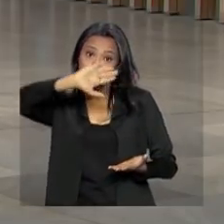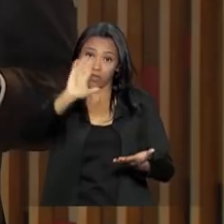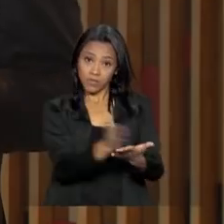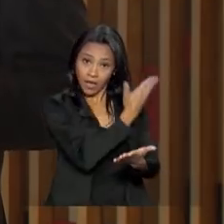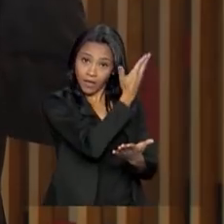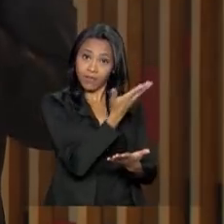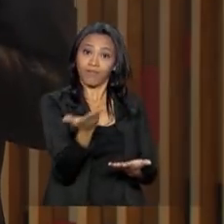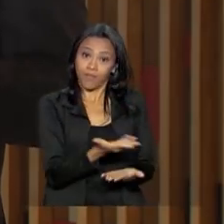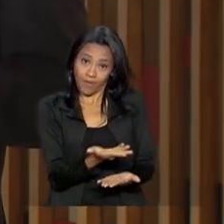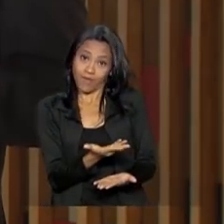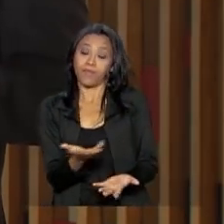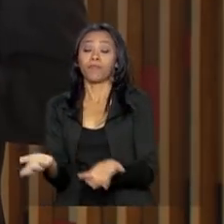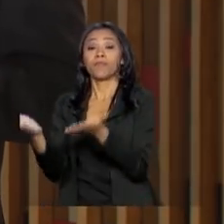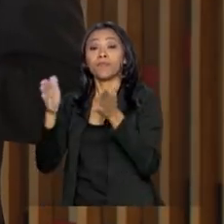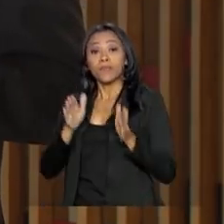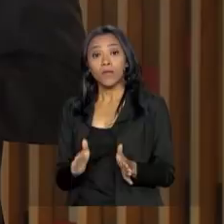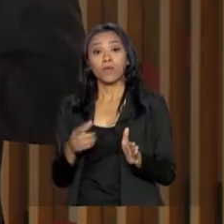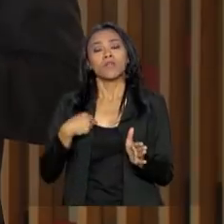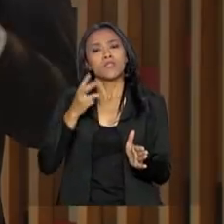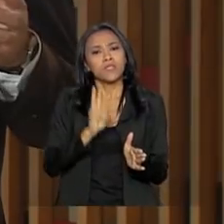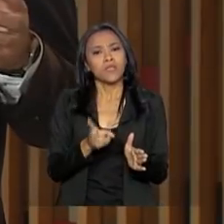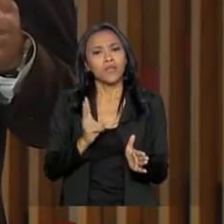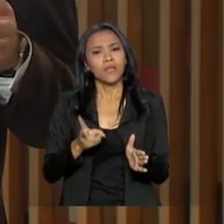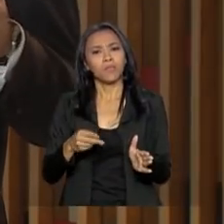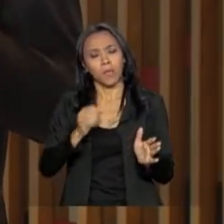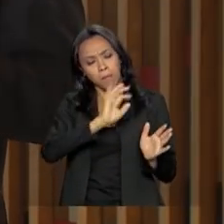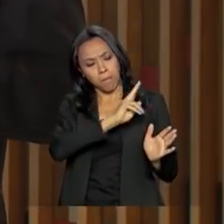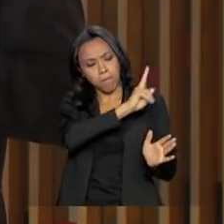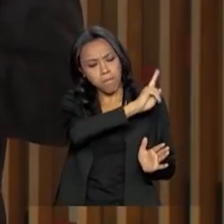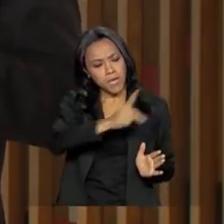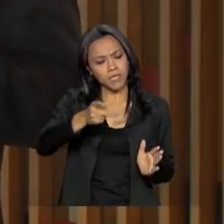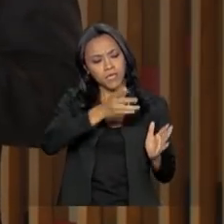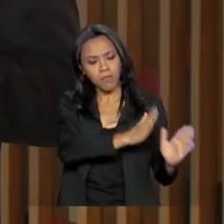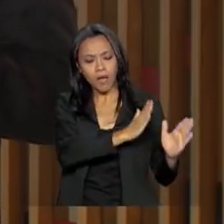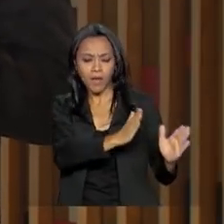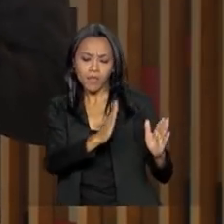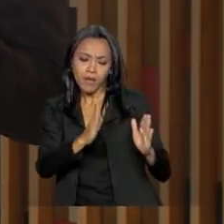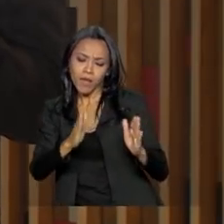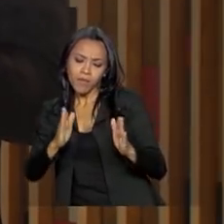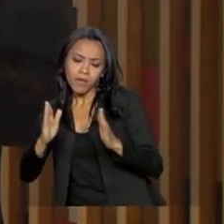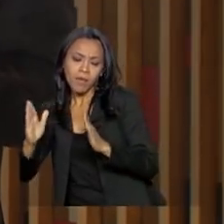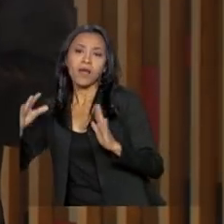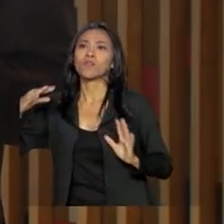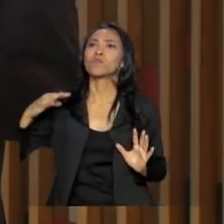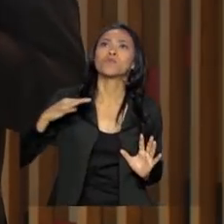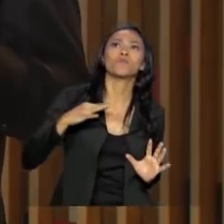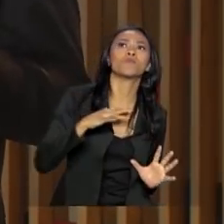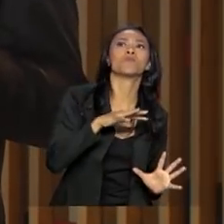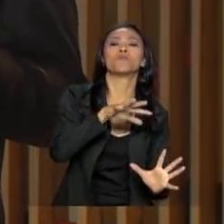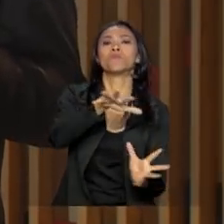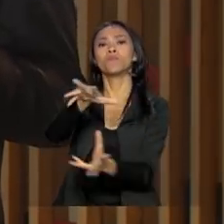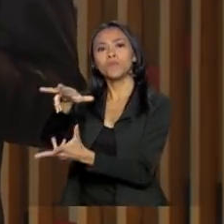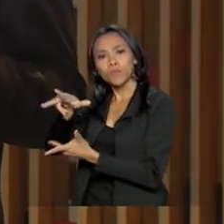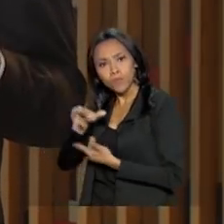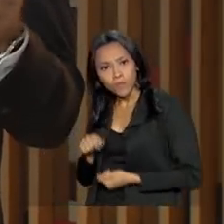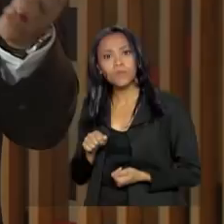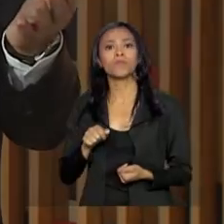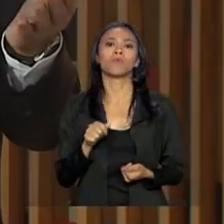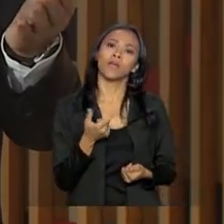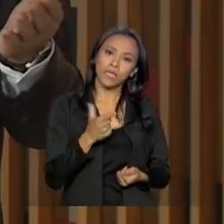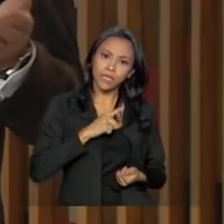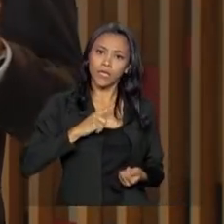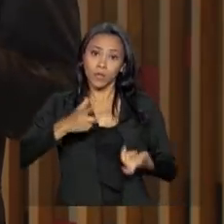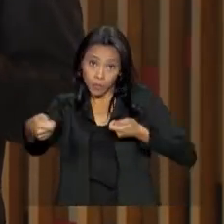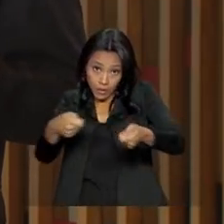poder como em boa parte dos regimes presidencialistas e Democráticos ao redor do mundo onde prevalece o